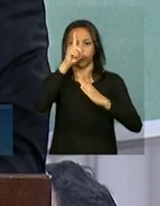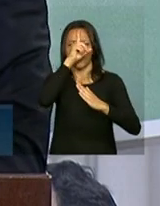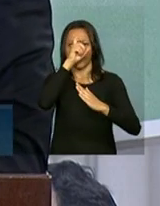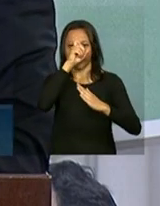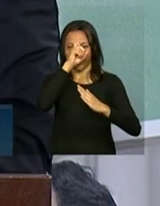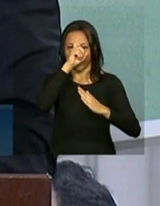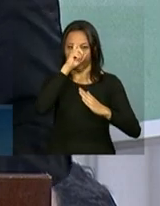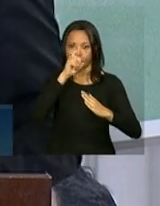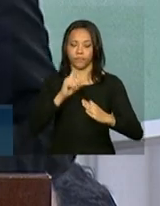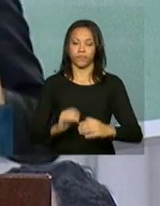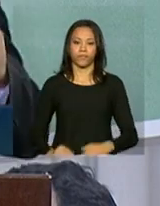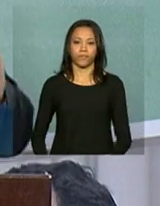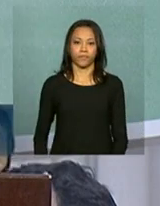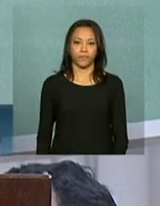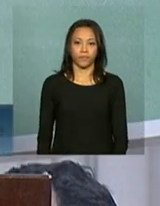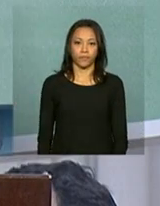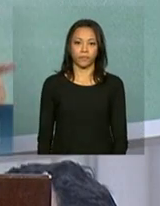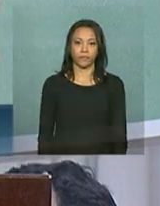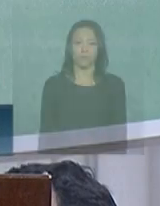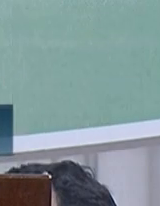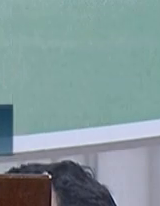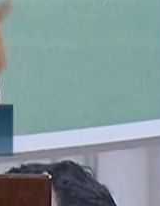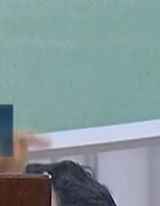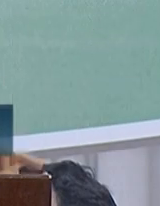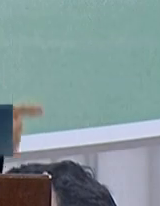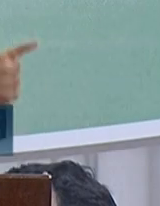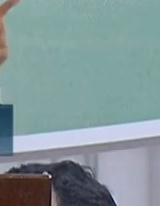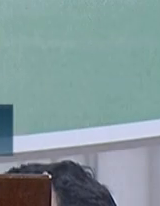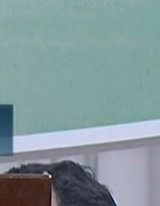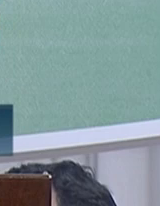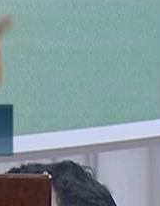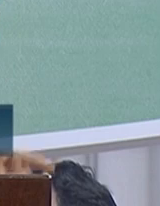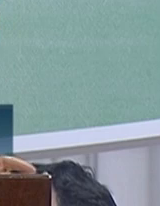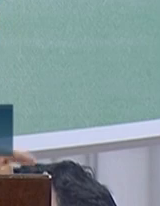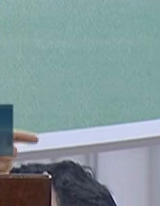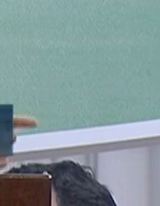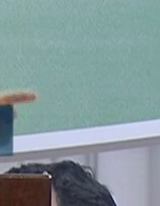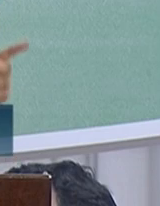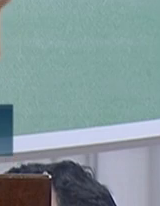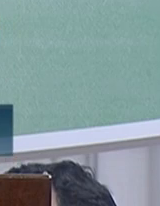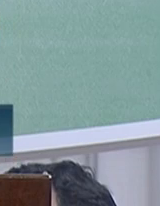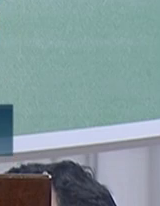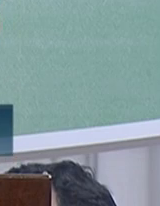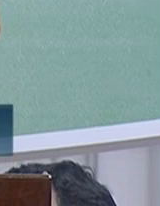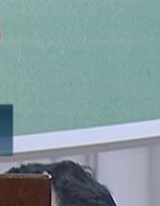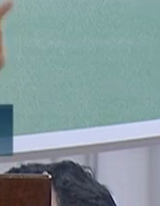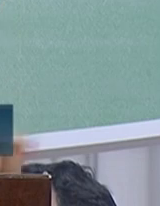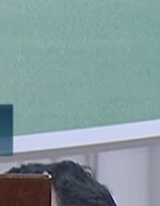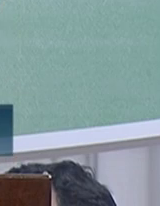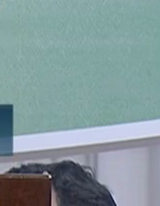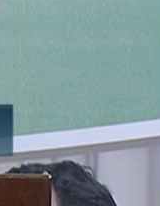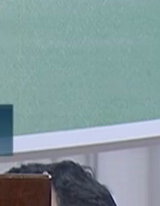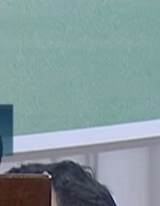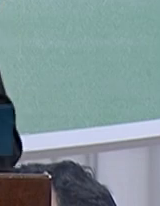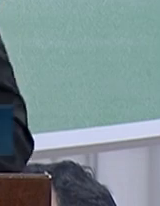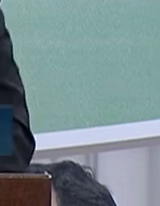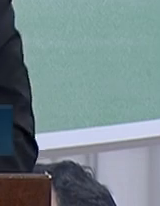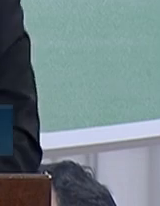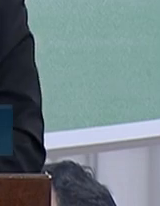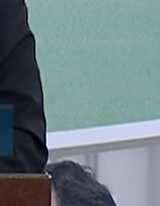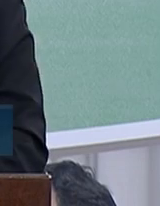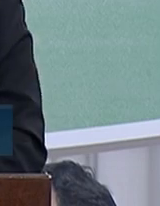perto da casa dele. Aos poucos, ao fortalecermos a atenção básica de saúde, a saúde começando perto de onde as